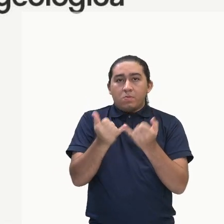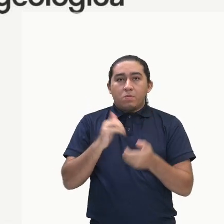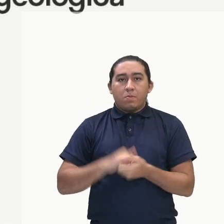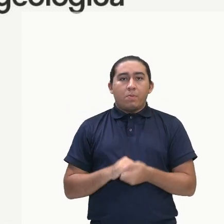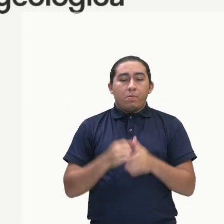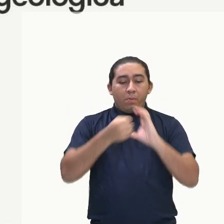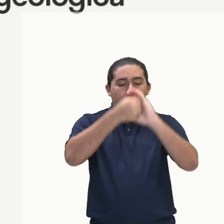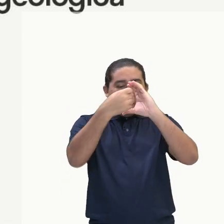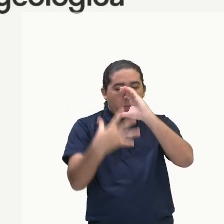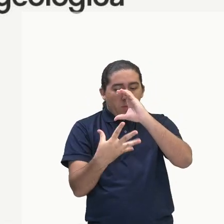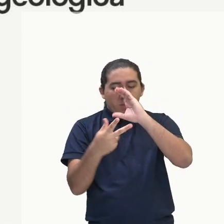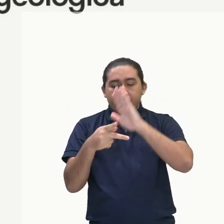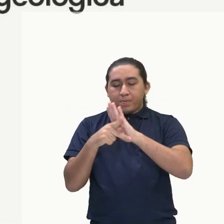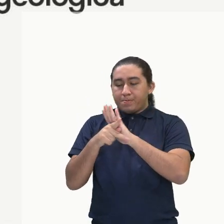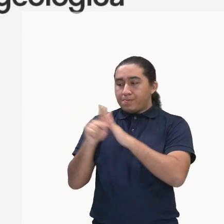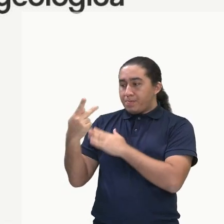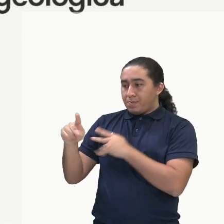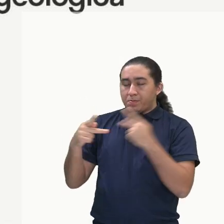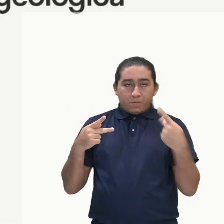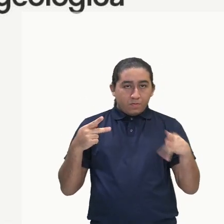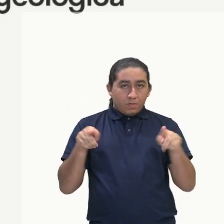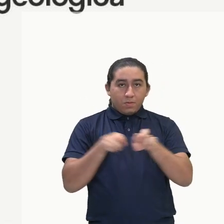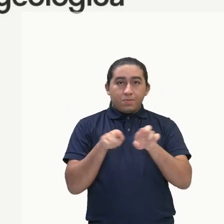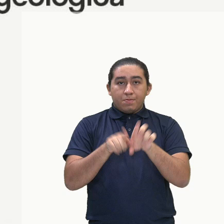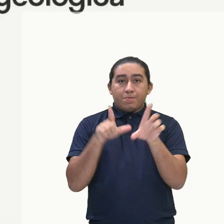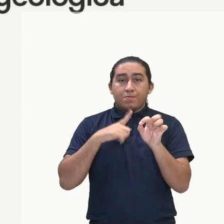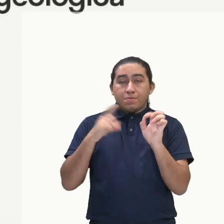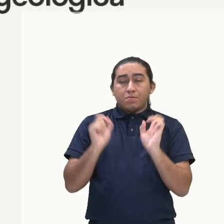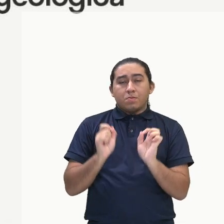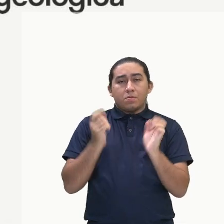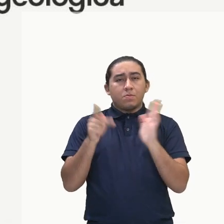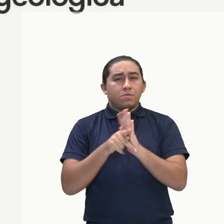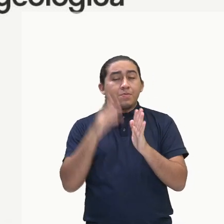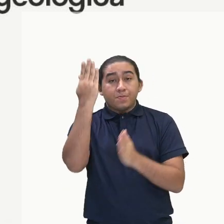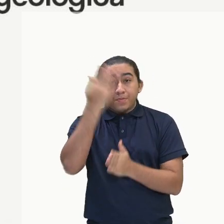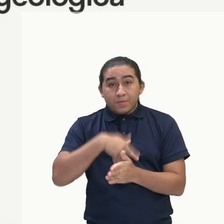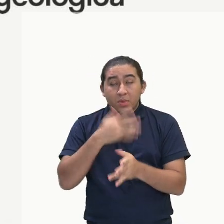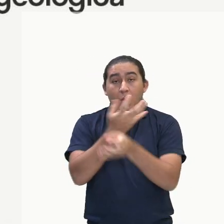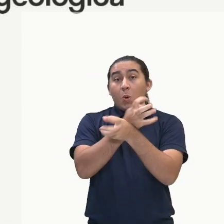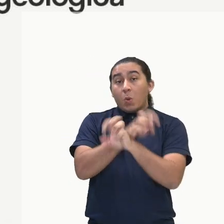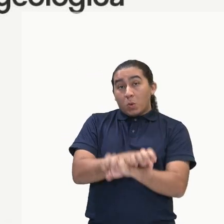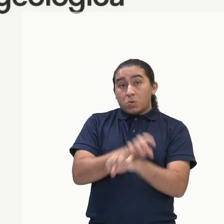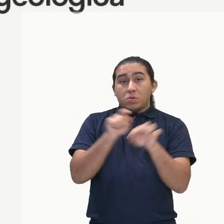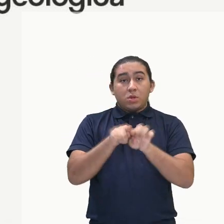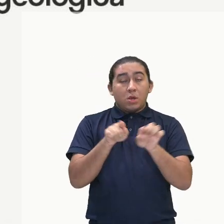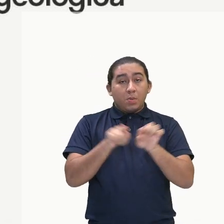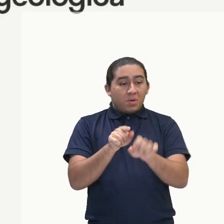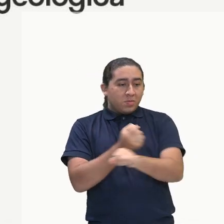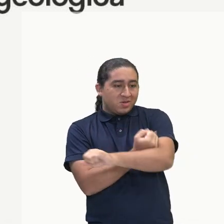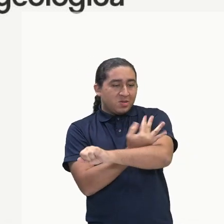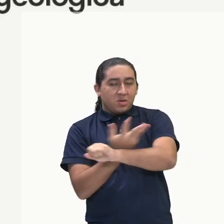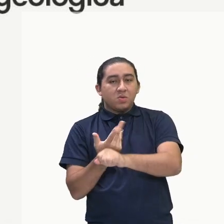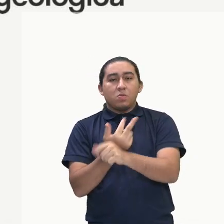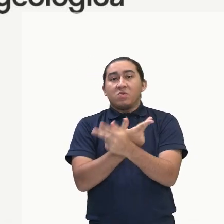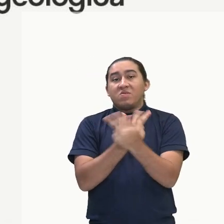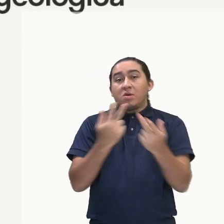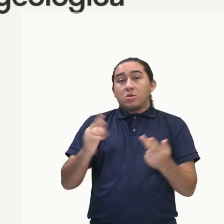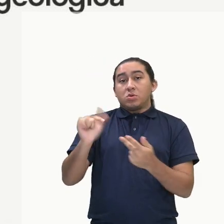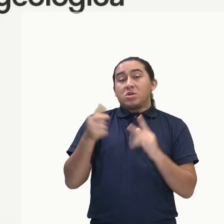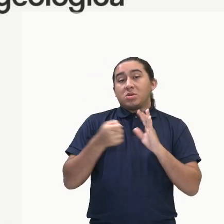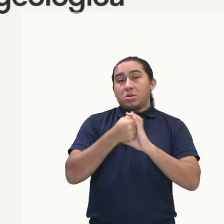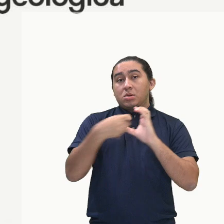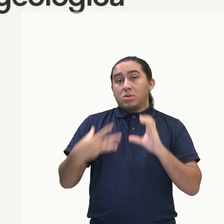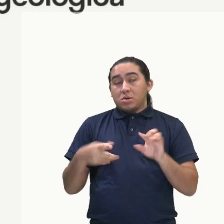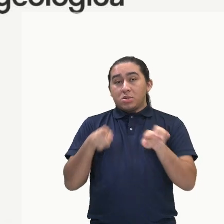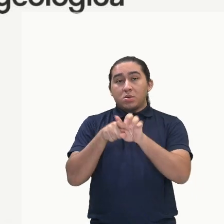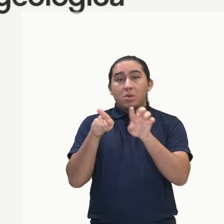dessas rochas, tiveram também registro fósseis, vegetação, entre outros fatores, né,